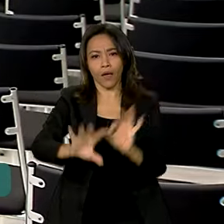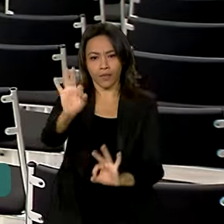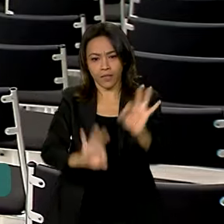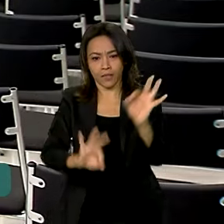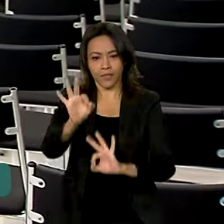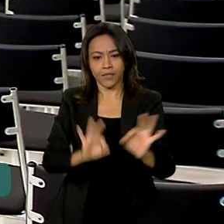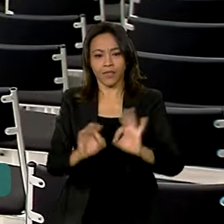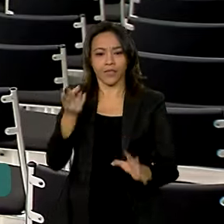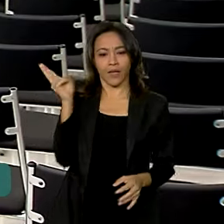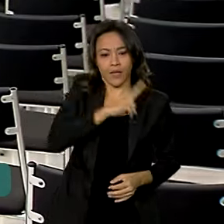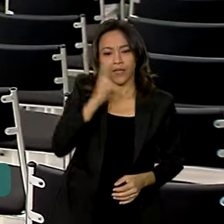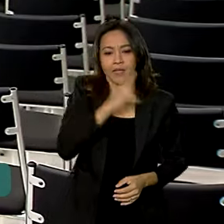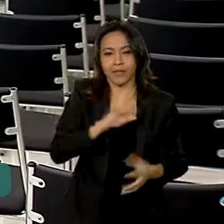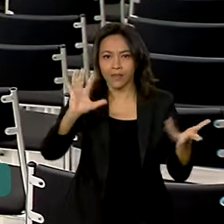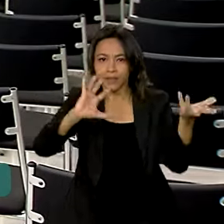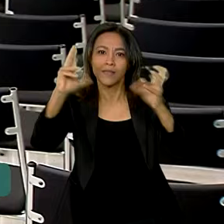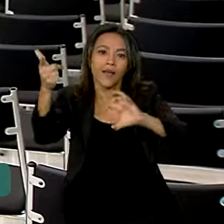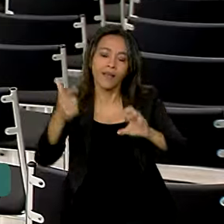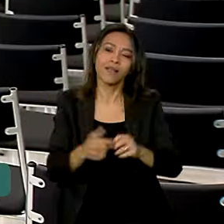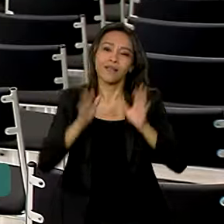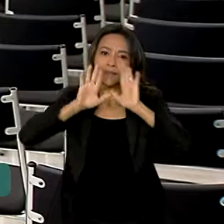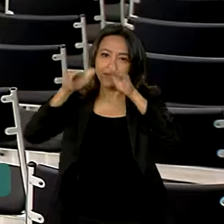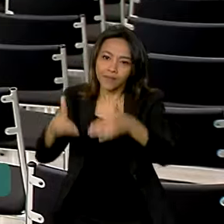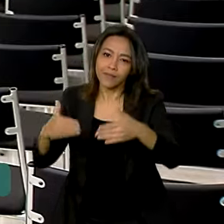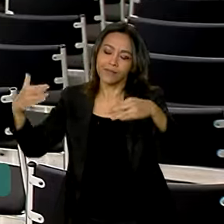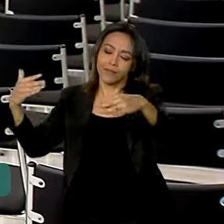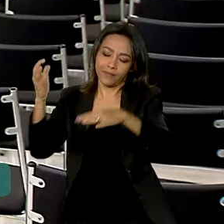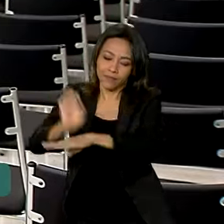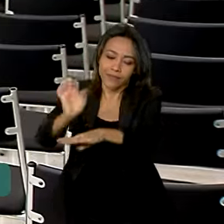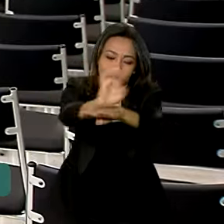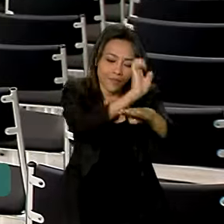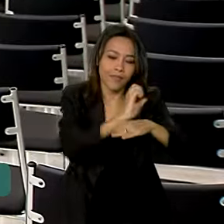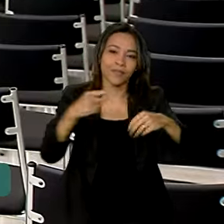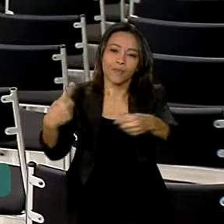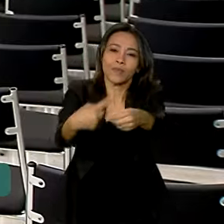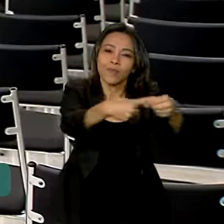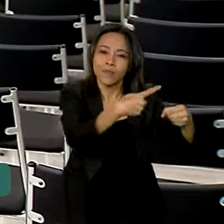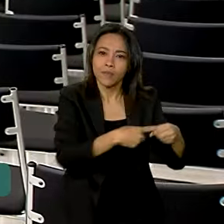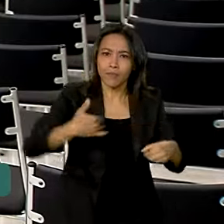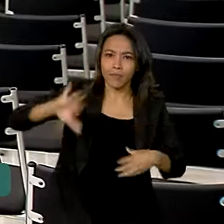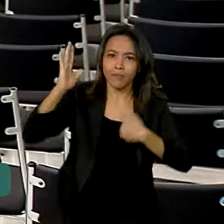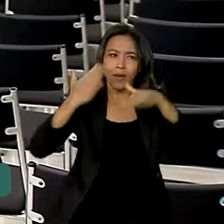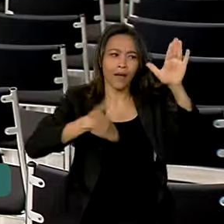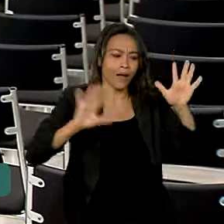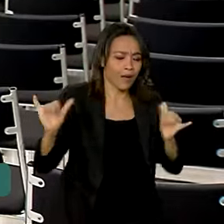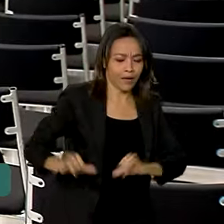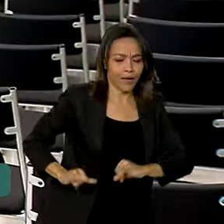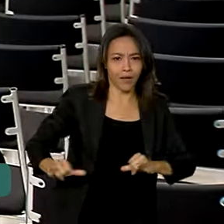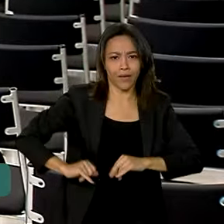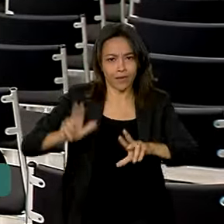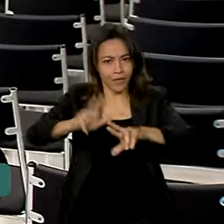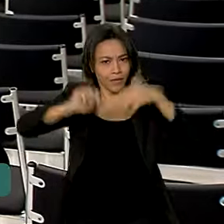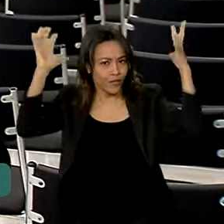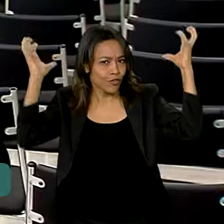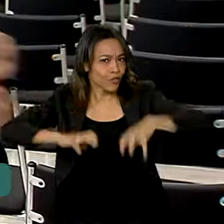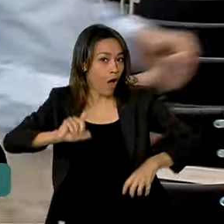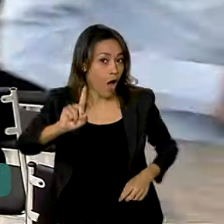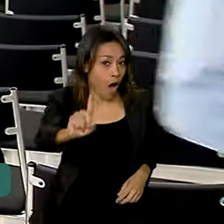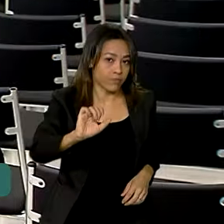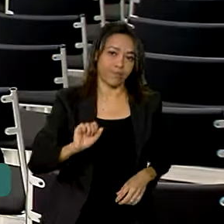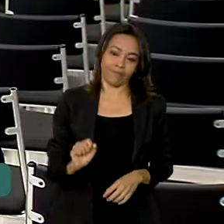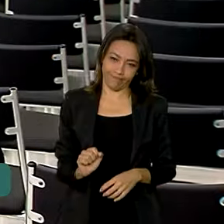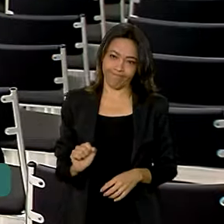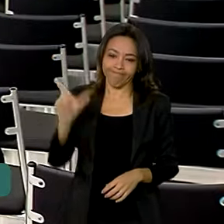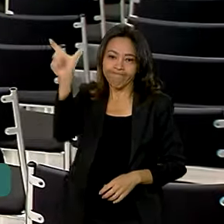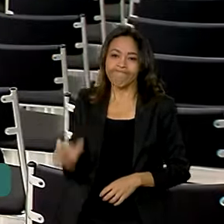emergência climática, focando principalmente nos estados e municípios nas áreas de risco que mais são afetadas com essas chuvas. E olha, a